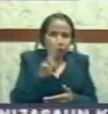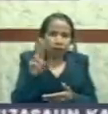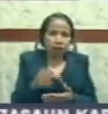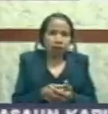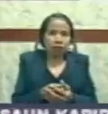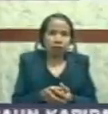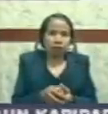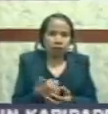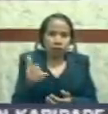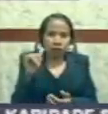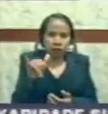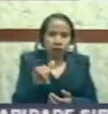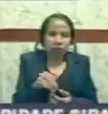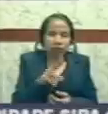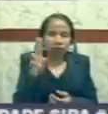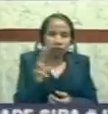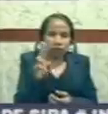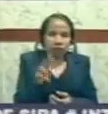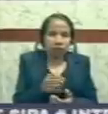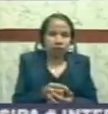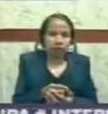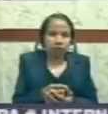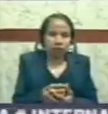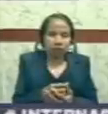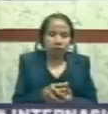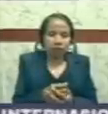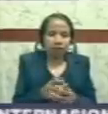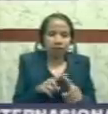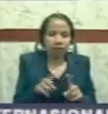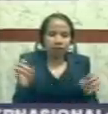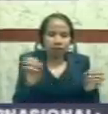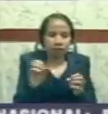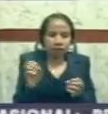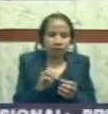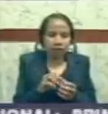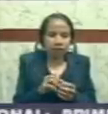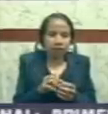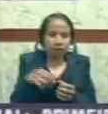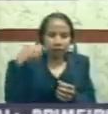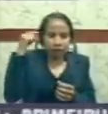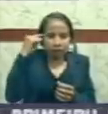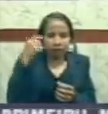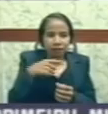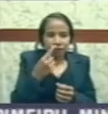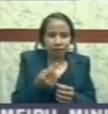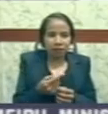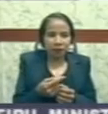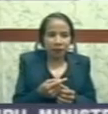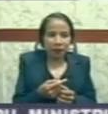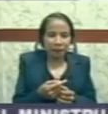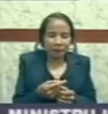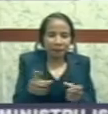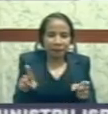se é uma que tem que executar. Né? Mas facilita. Mas pela batida, o governo de Ren garante,